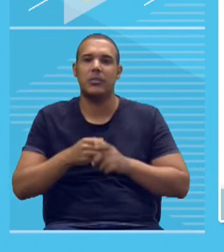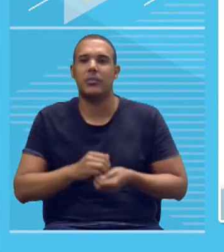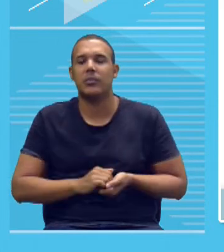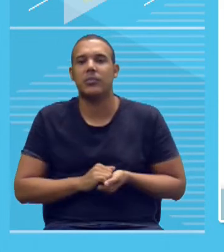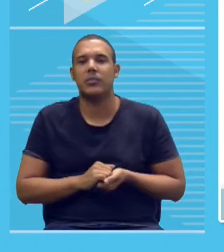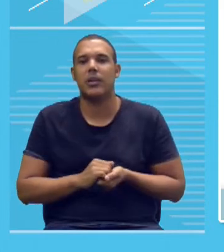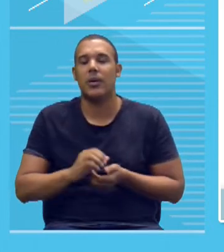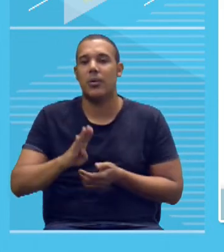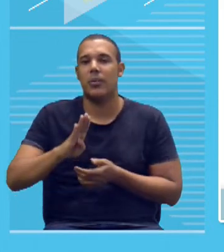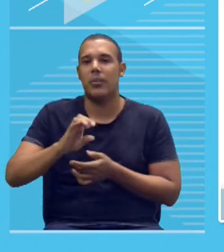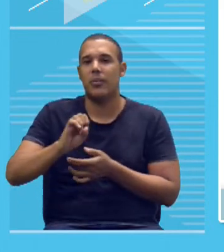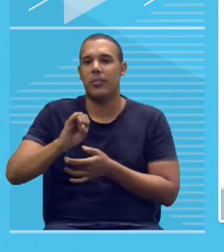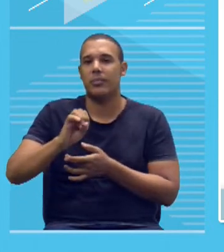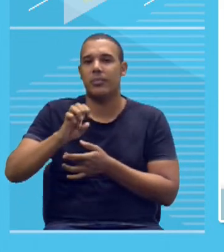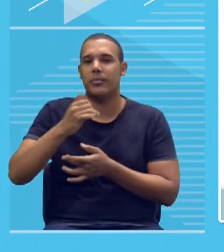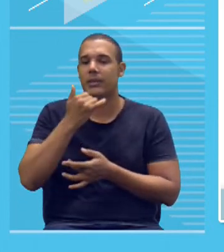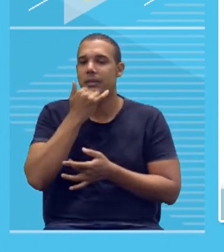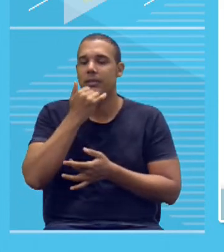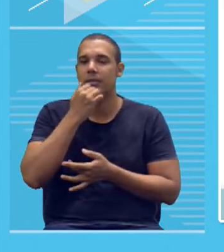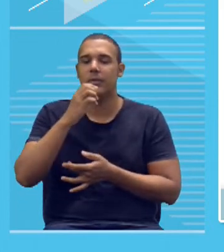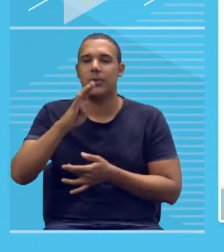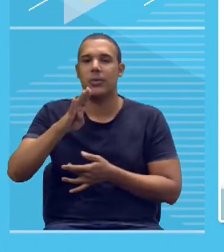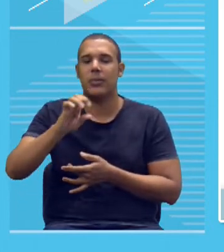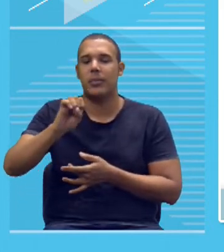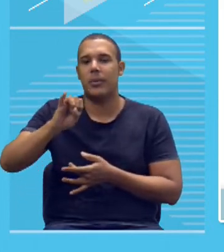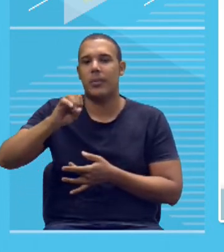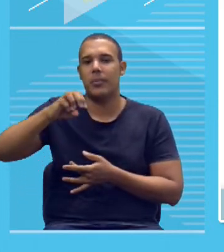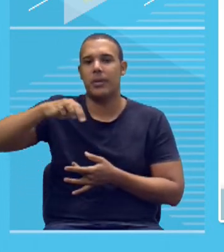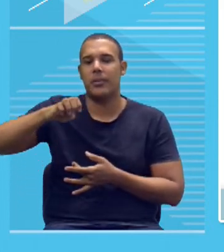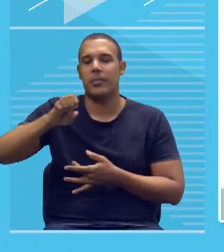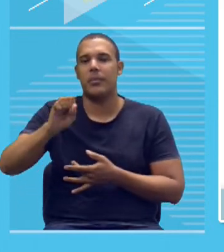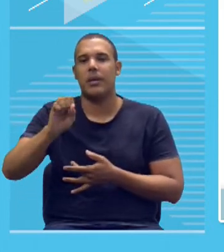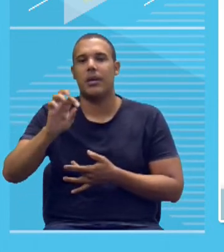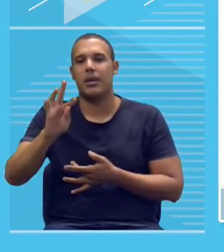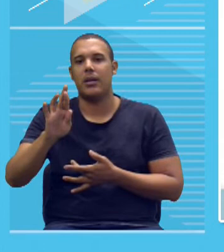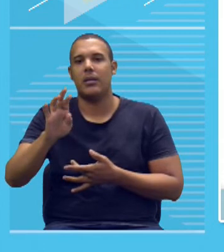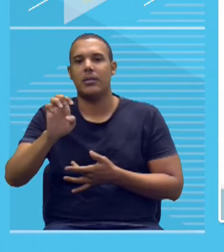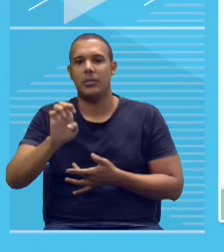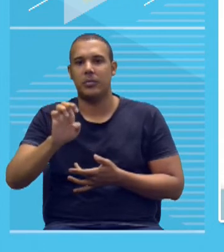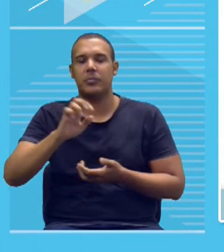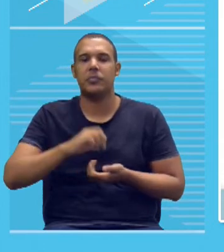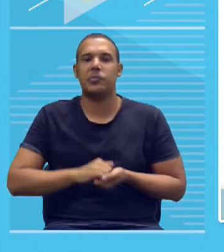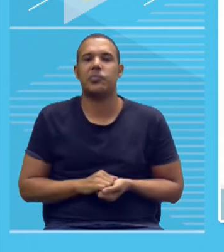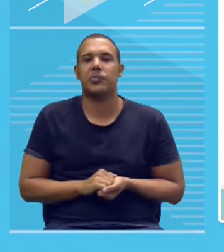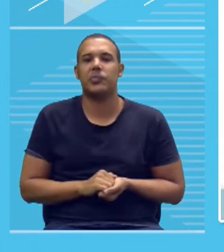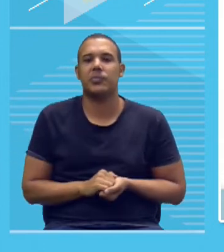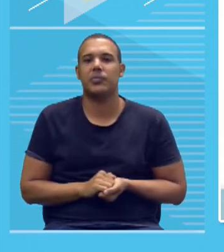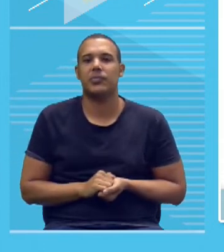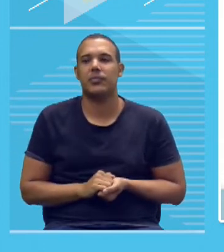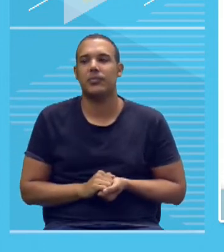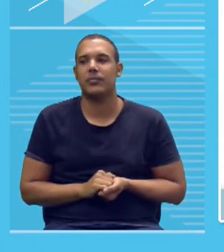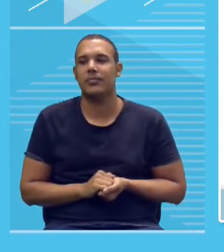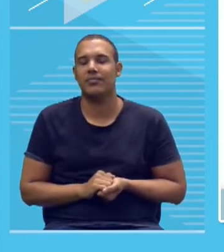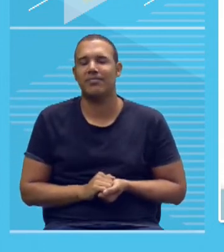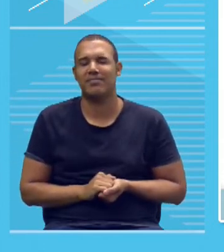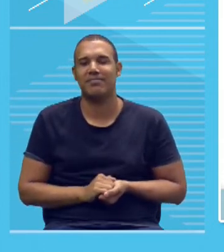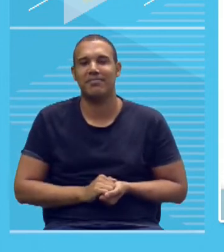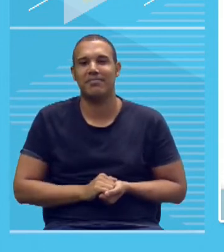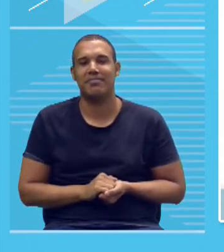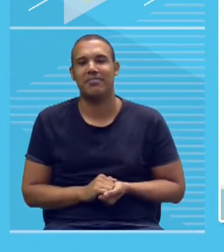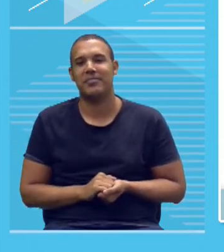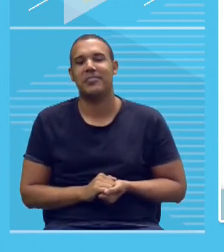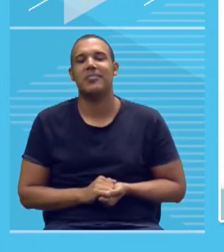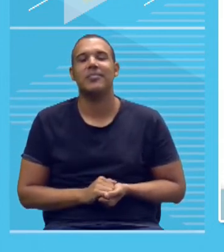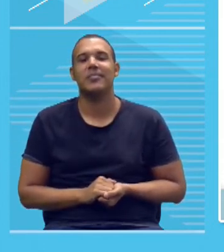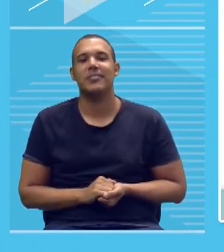e ao bimestre professor a oito por cento a cada dois meses você ganha oito por cento é isso que ele queria passar para você